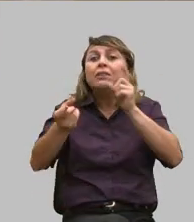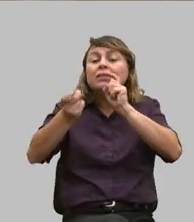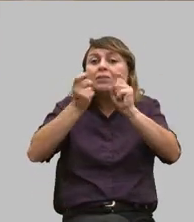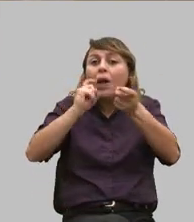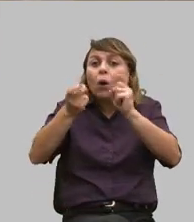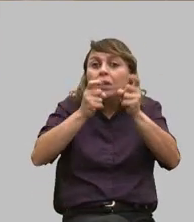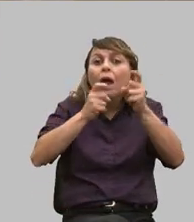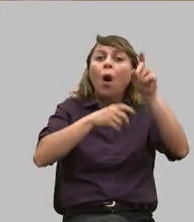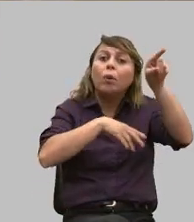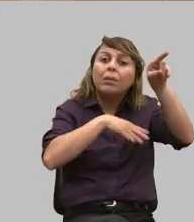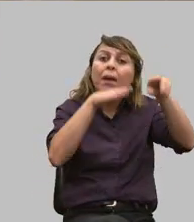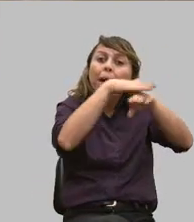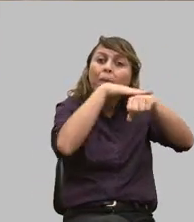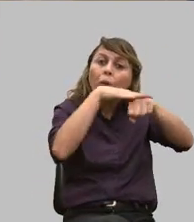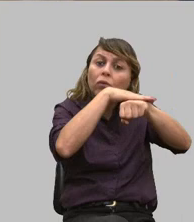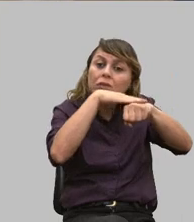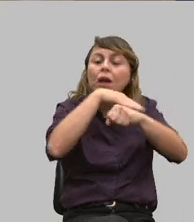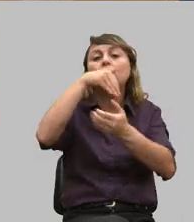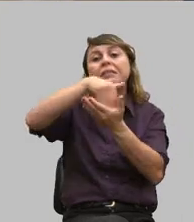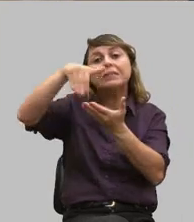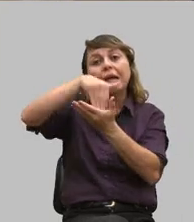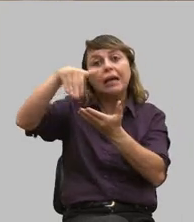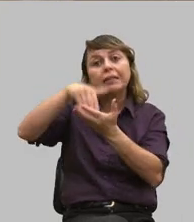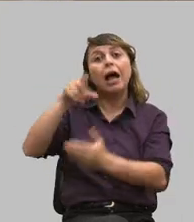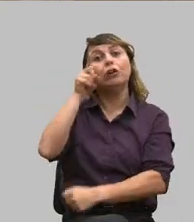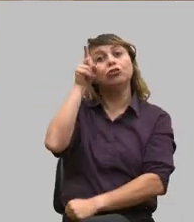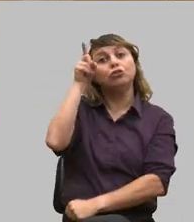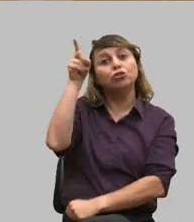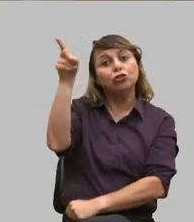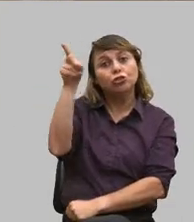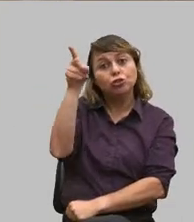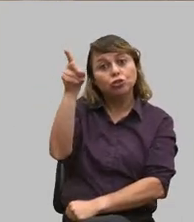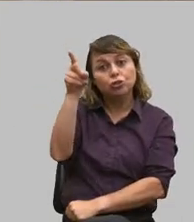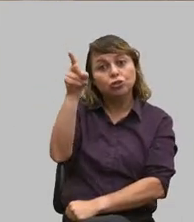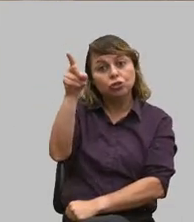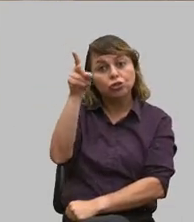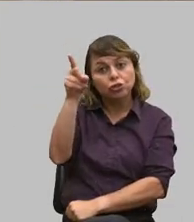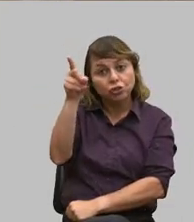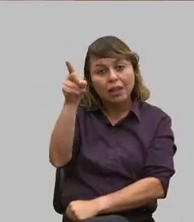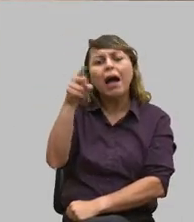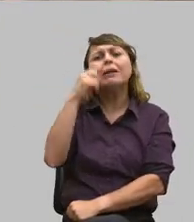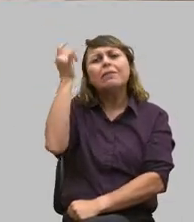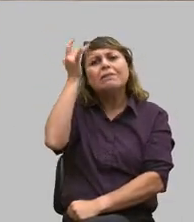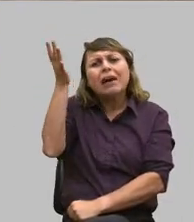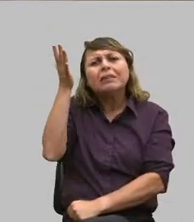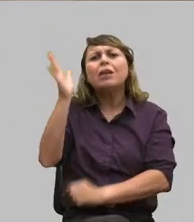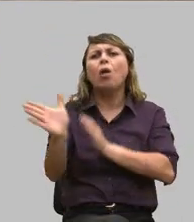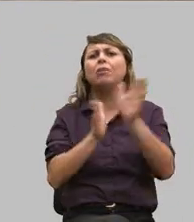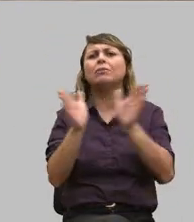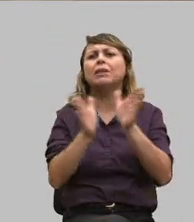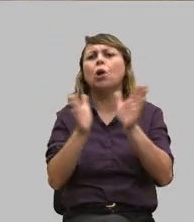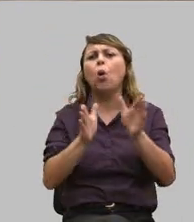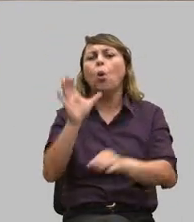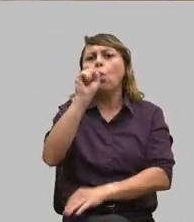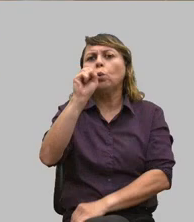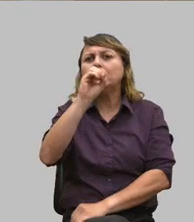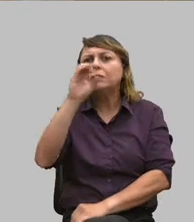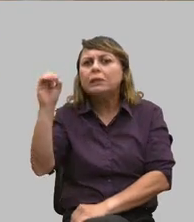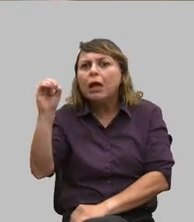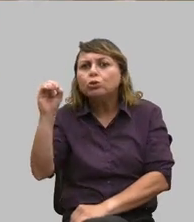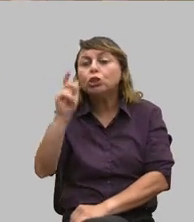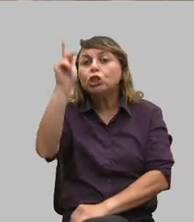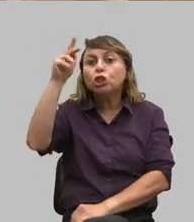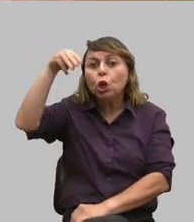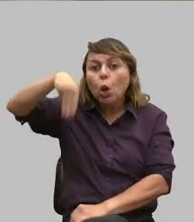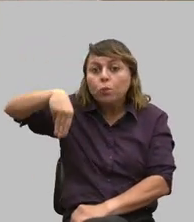conversar um pouco com o secretário de saúde lá para ver se facilita um pouco andar 800 km para vi Horizonte ou